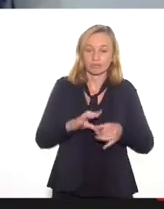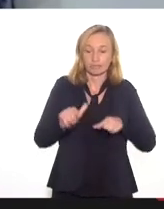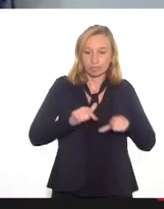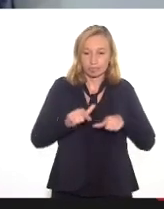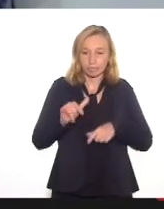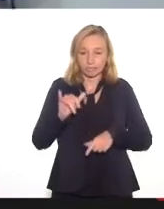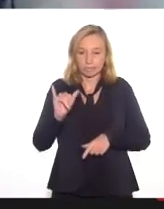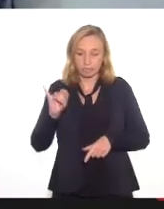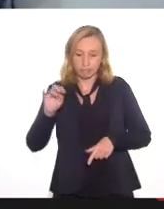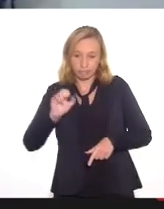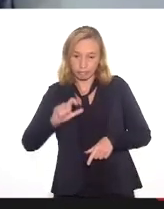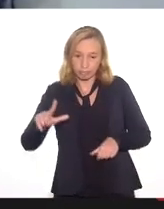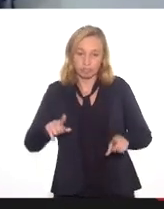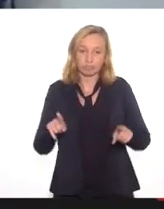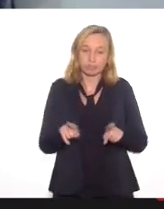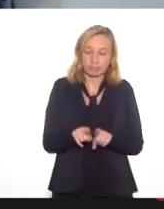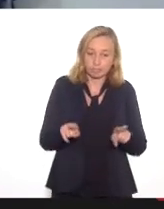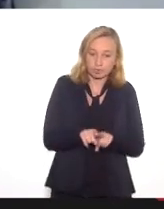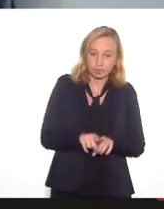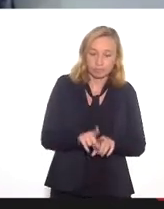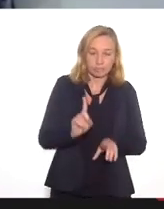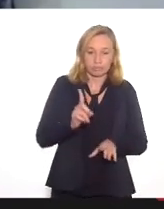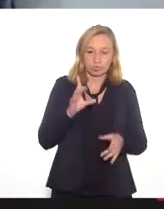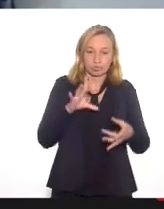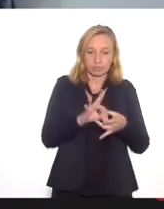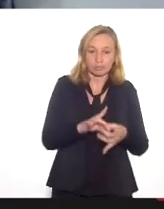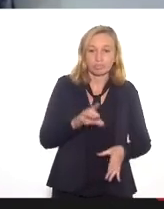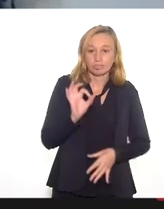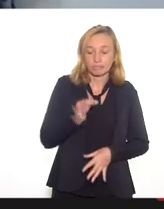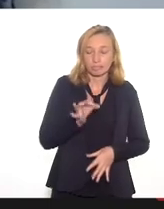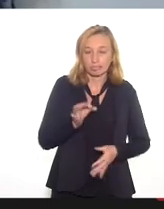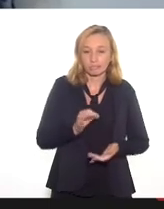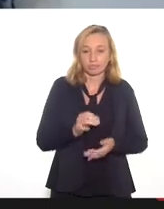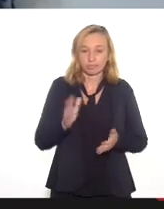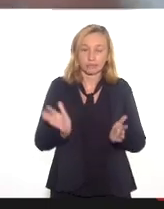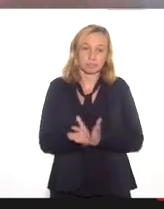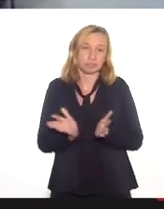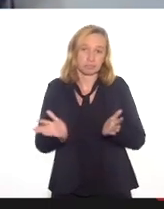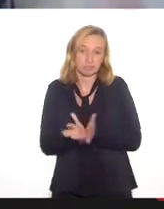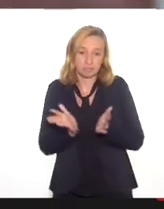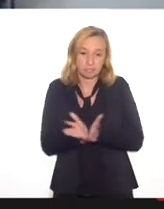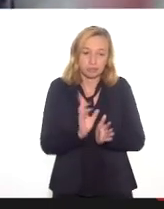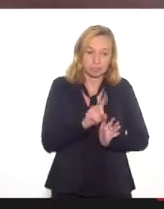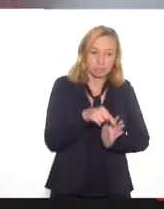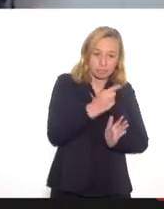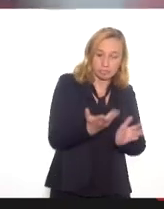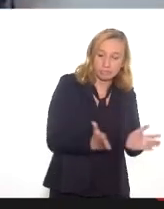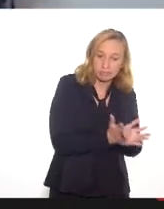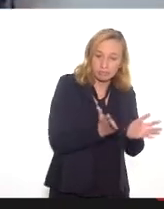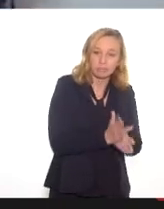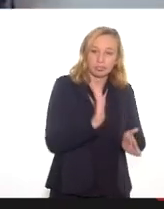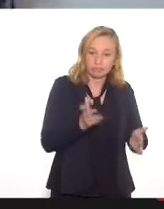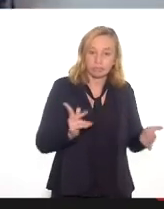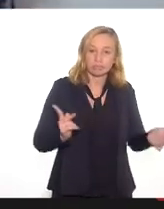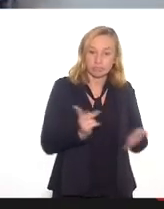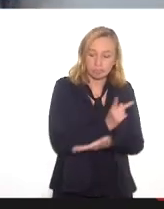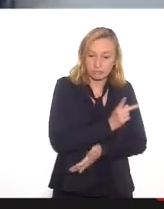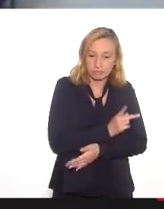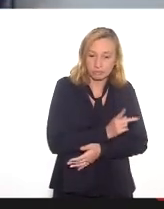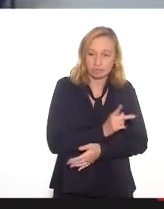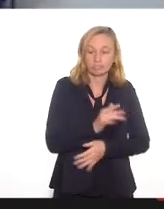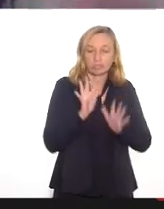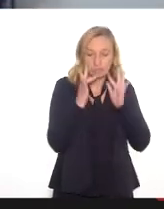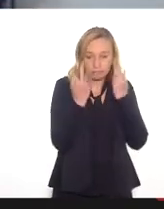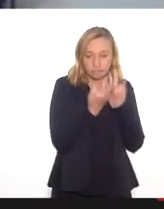certamente e também não exclusivamente destinada à pobreza depois que a pobreza já passou a ocorrer na